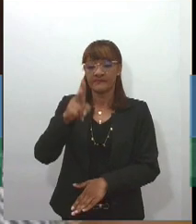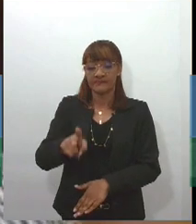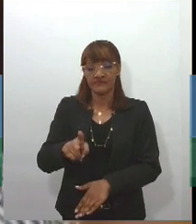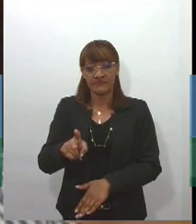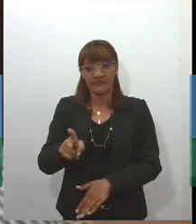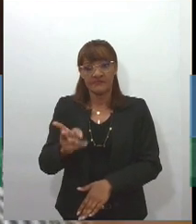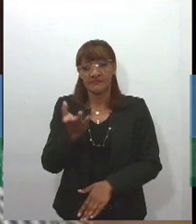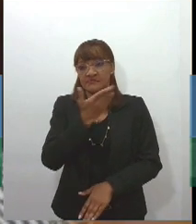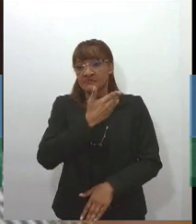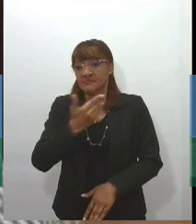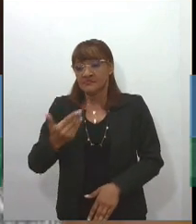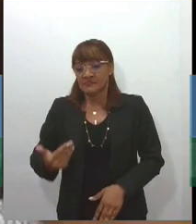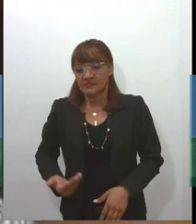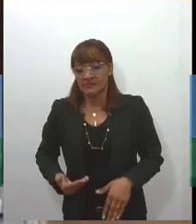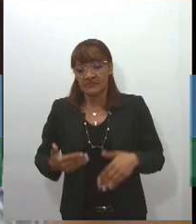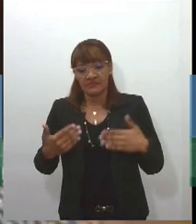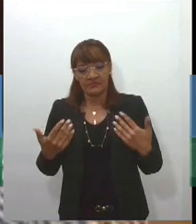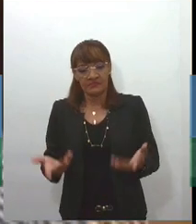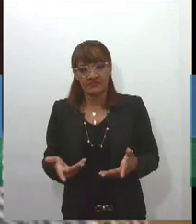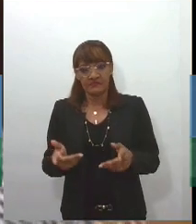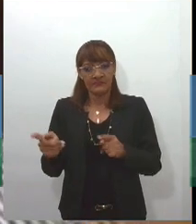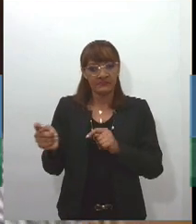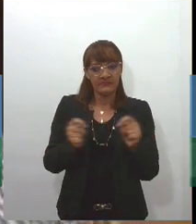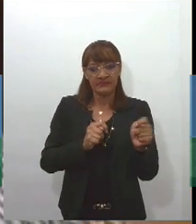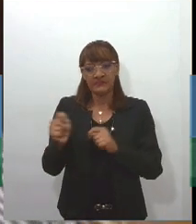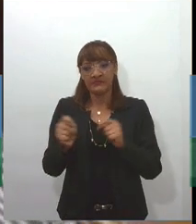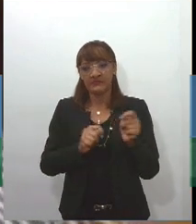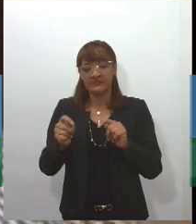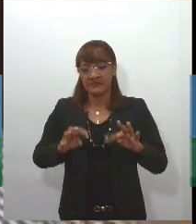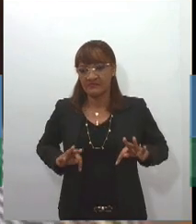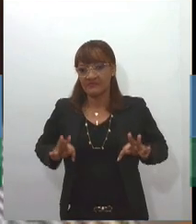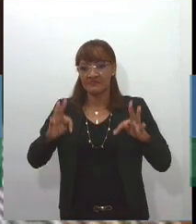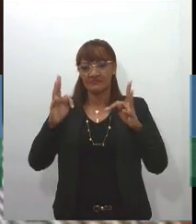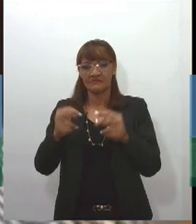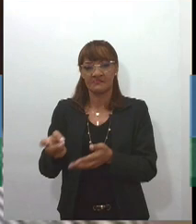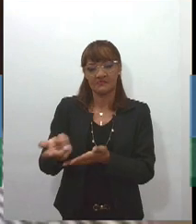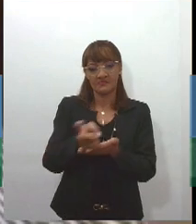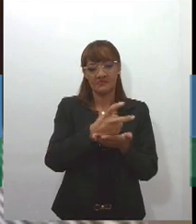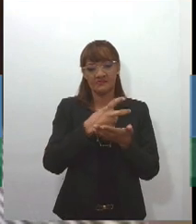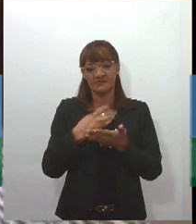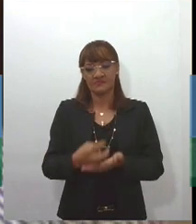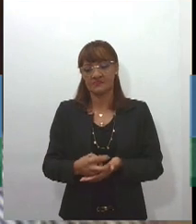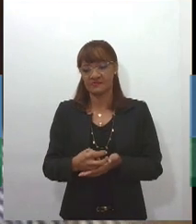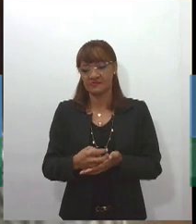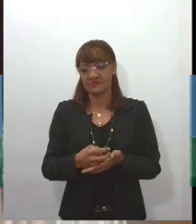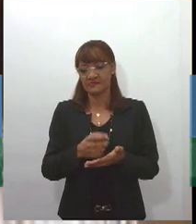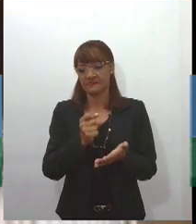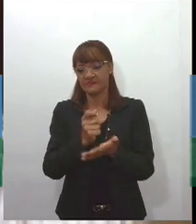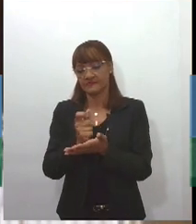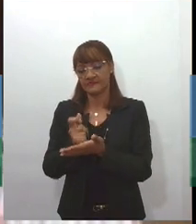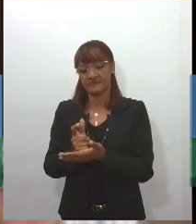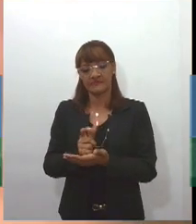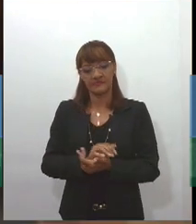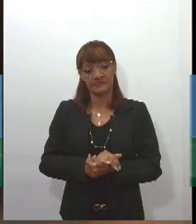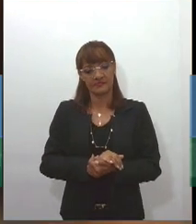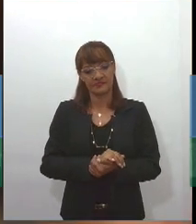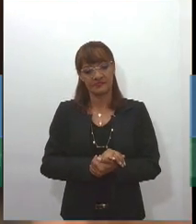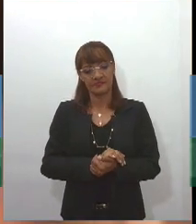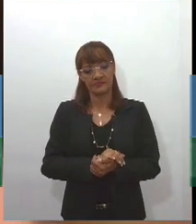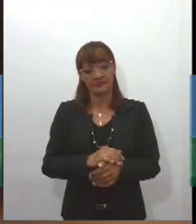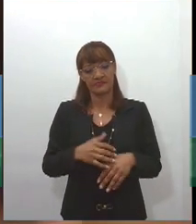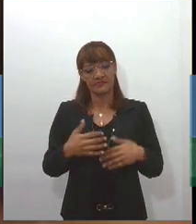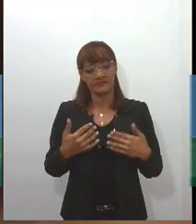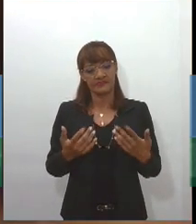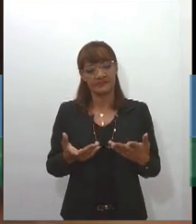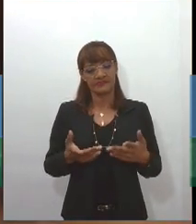digamos assim manipular toda a carga tributária sobre o consumo que equivale aí a vários bilhões